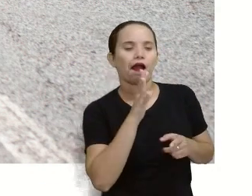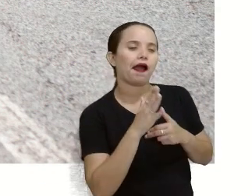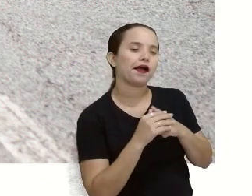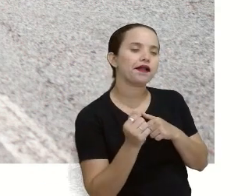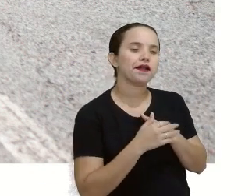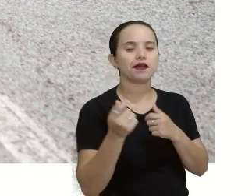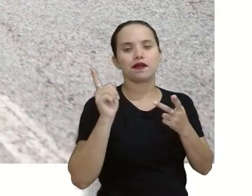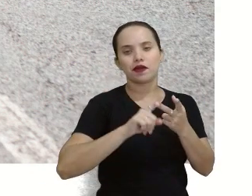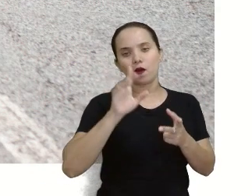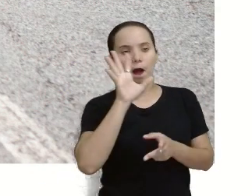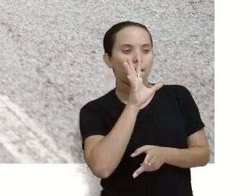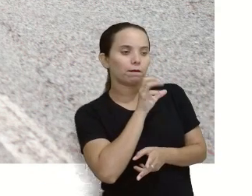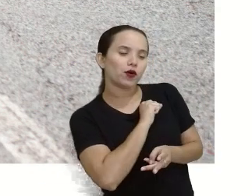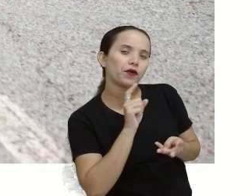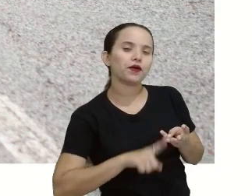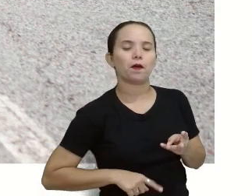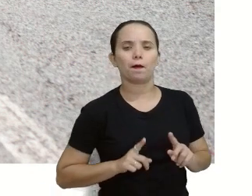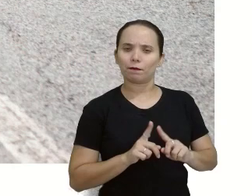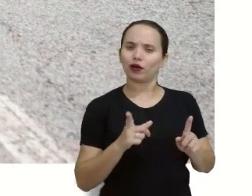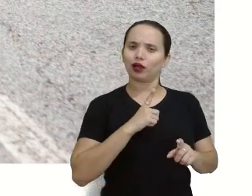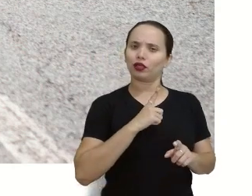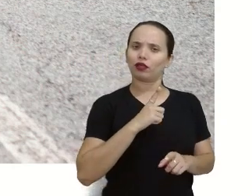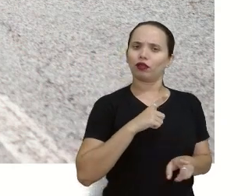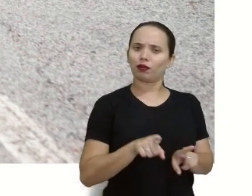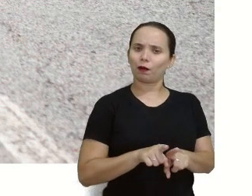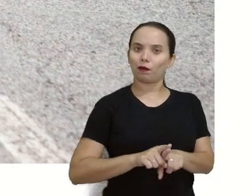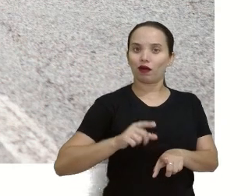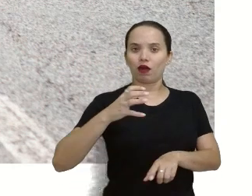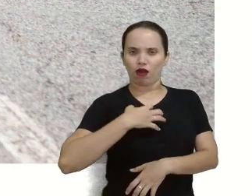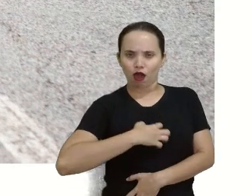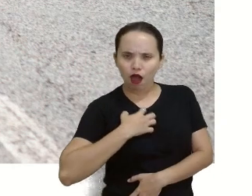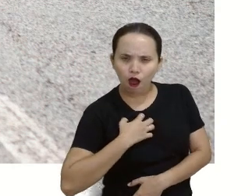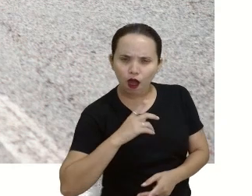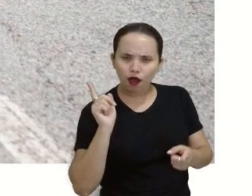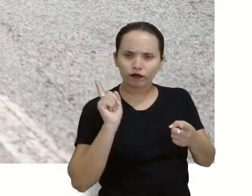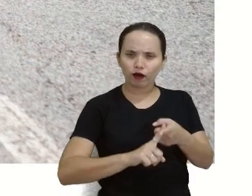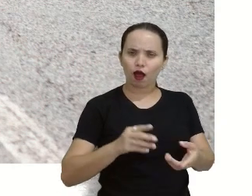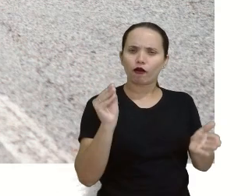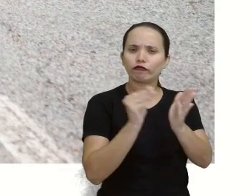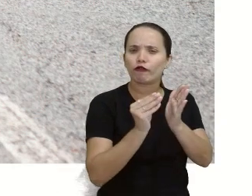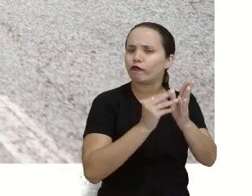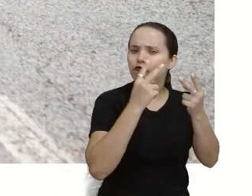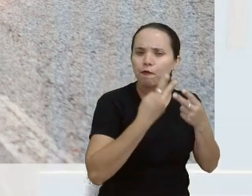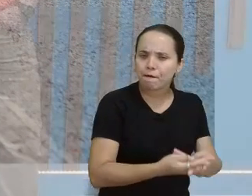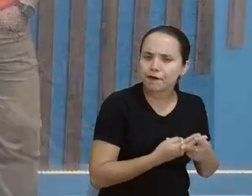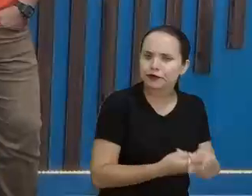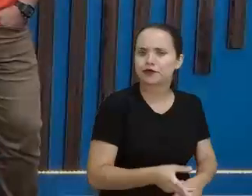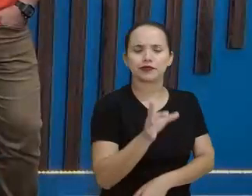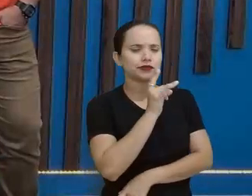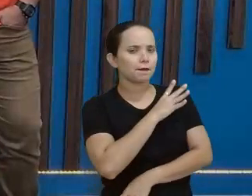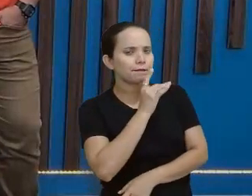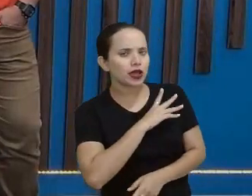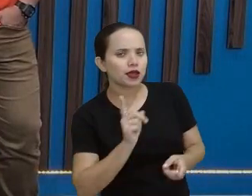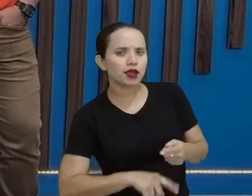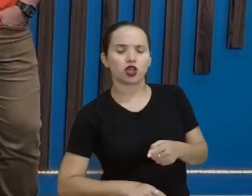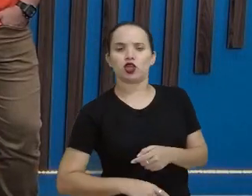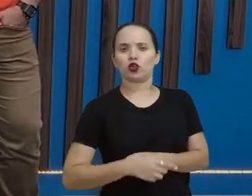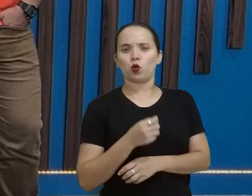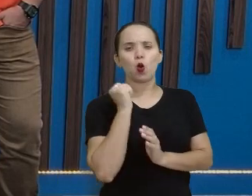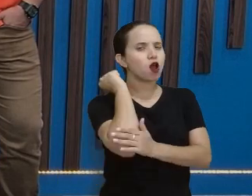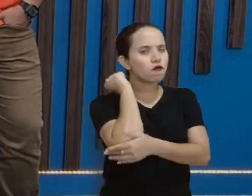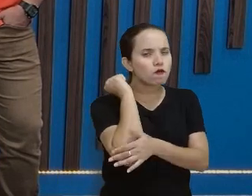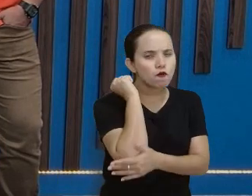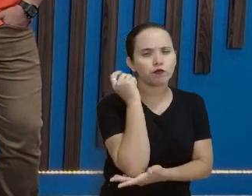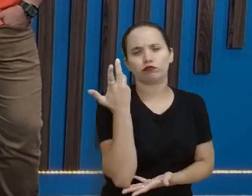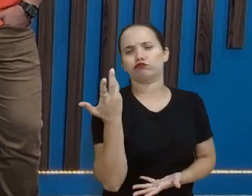amor. Mas também emoções como raiva, impaciência, medo, inveja, tudo isso faz parte. A questão é o